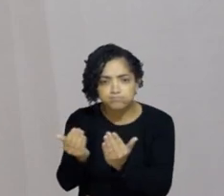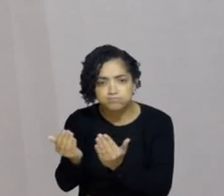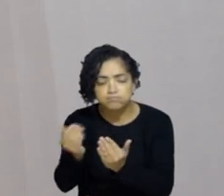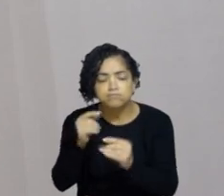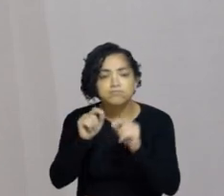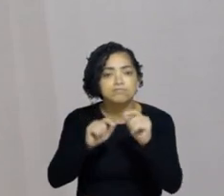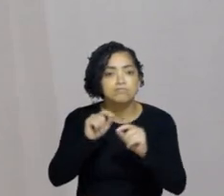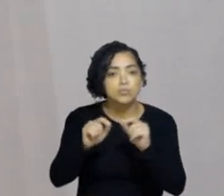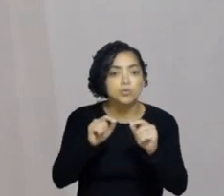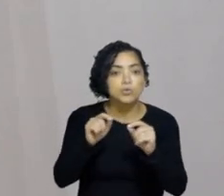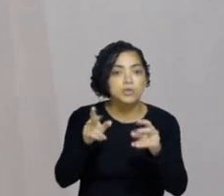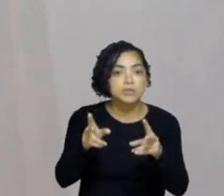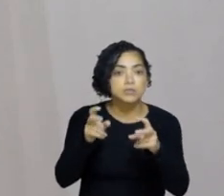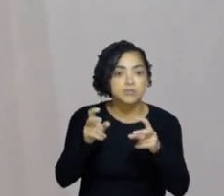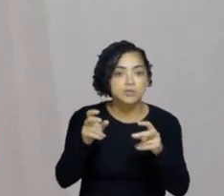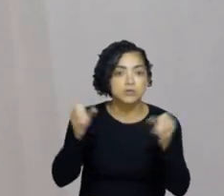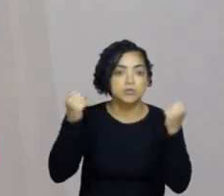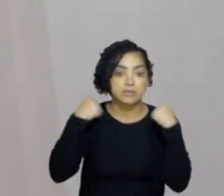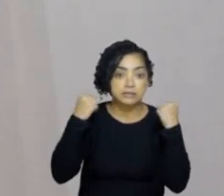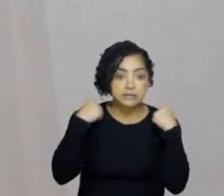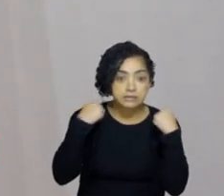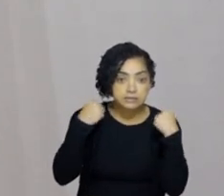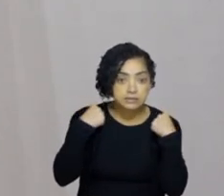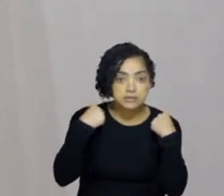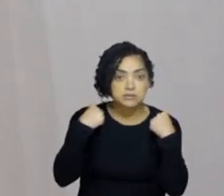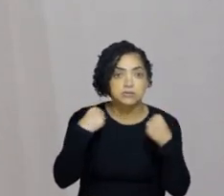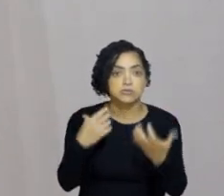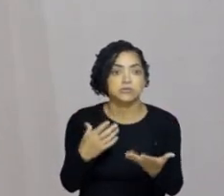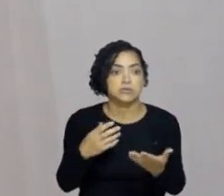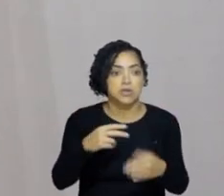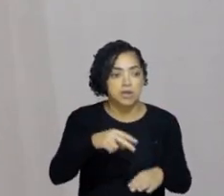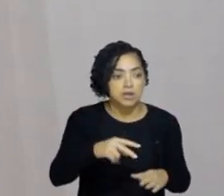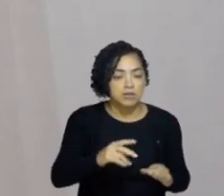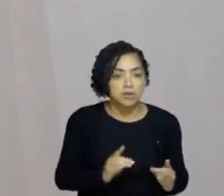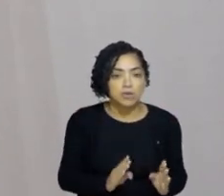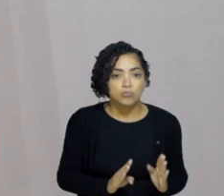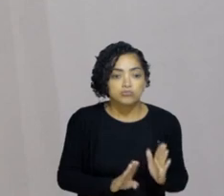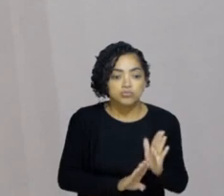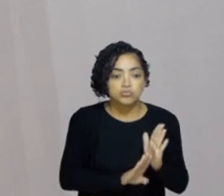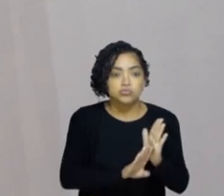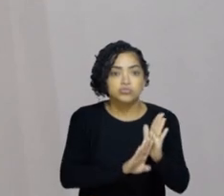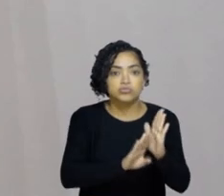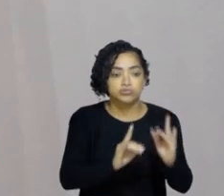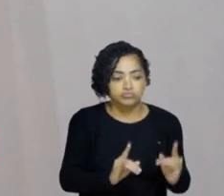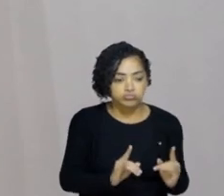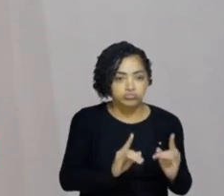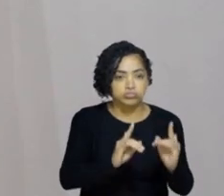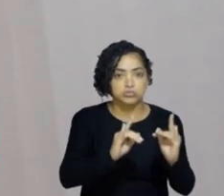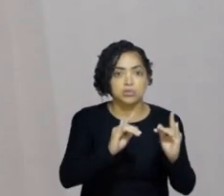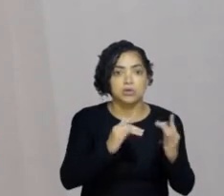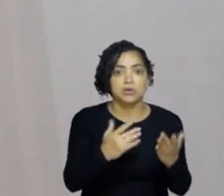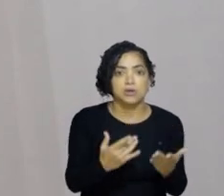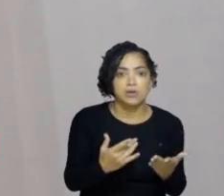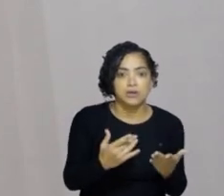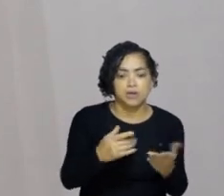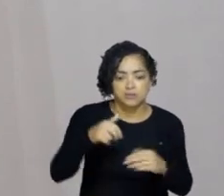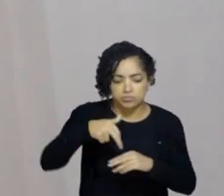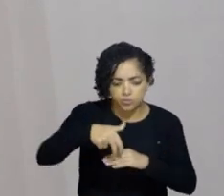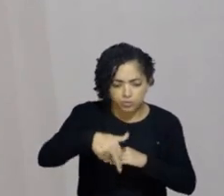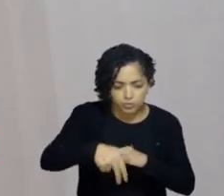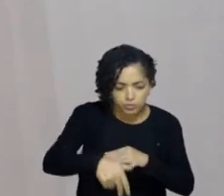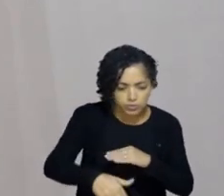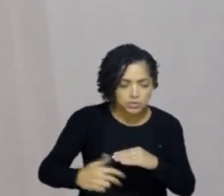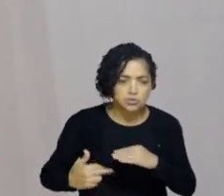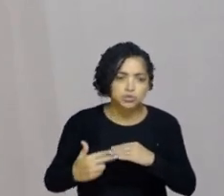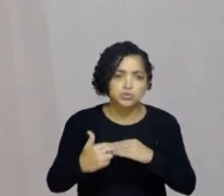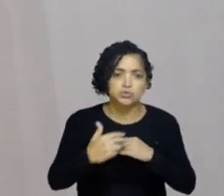Exercícios, então nós saímos do carro, pegamos o elevador, eles não, eles sobem de escada, descem de escada. Quando